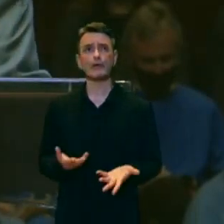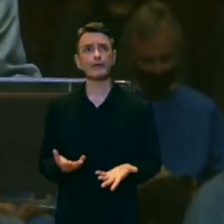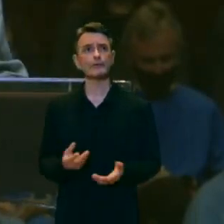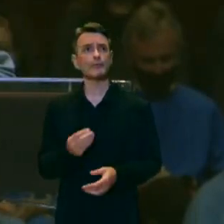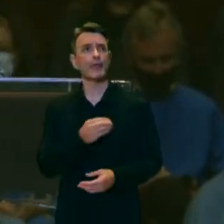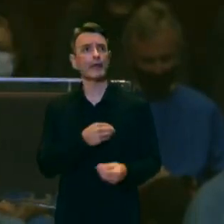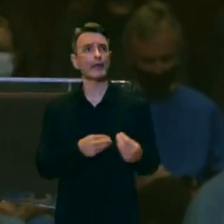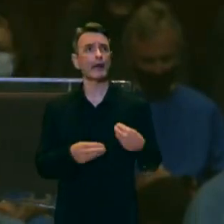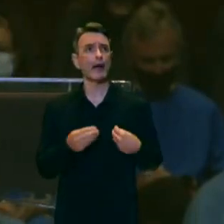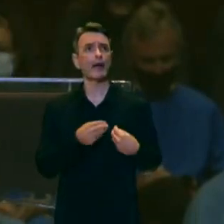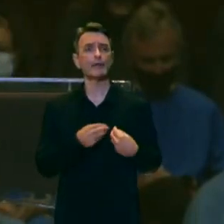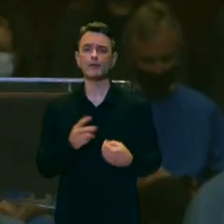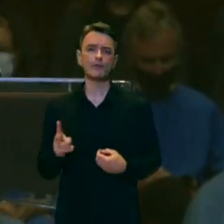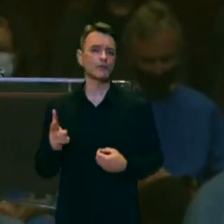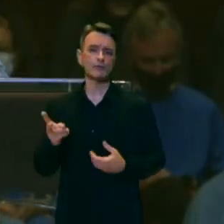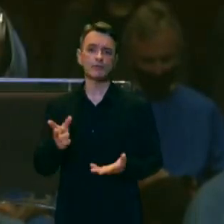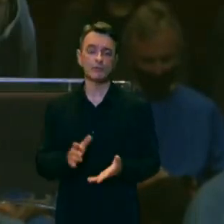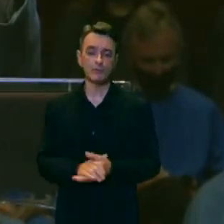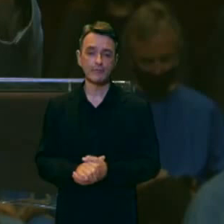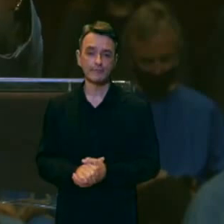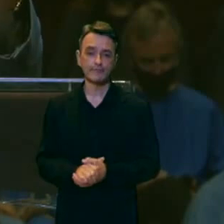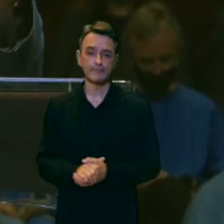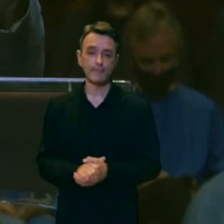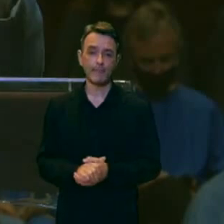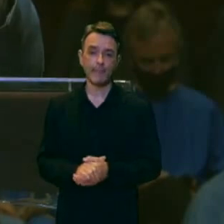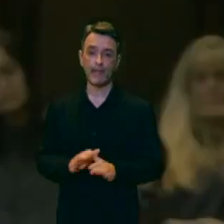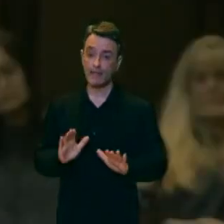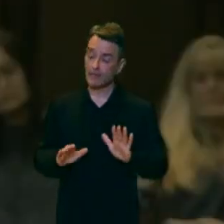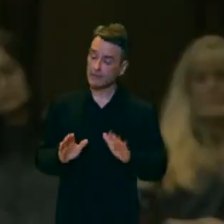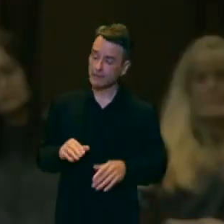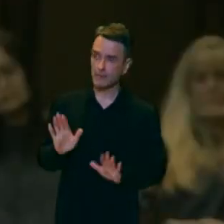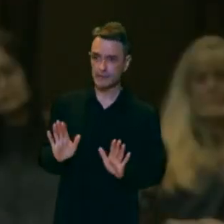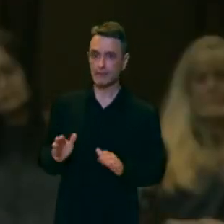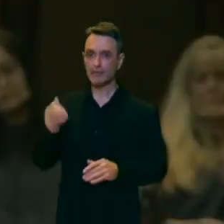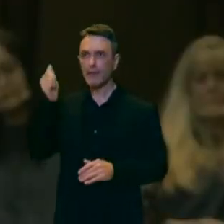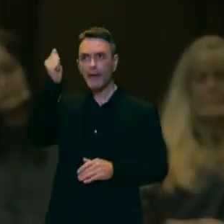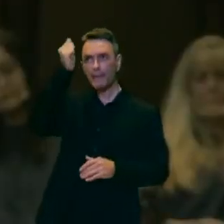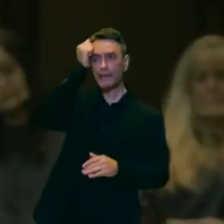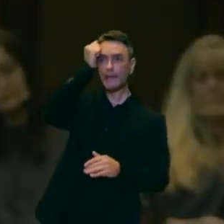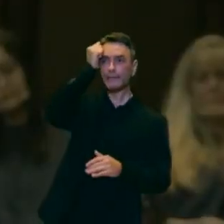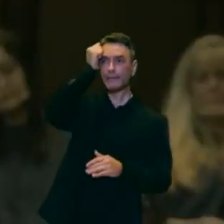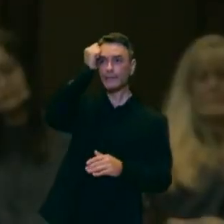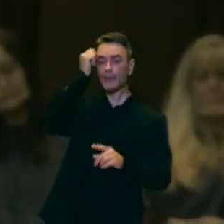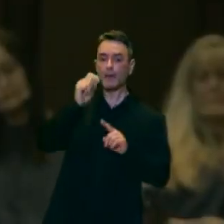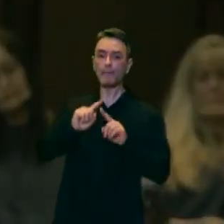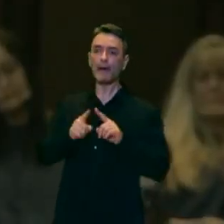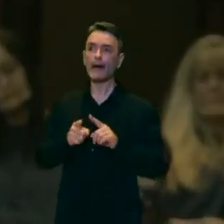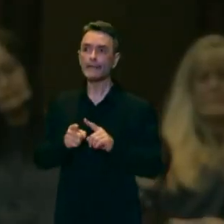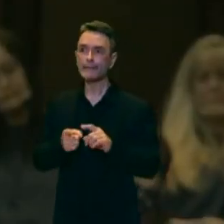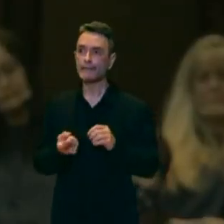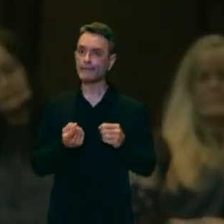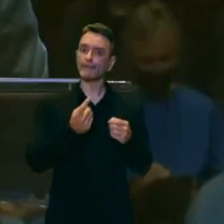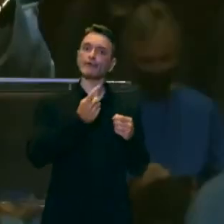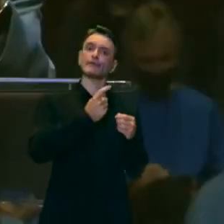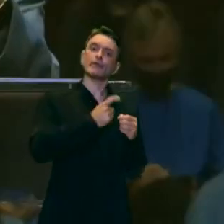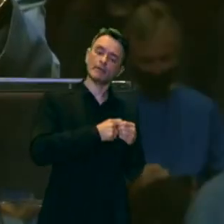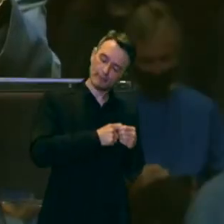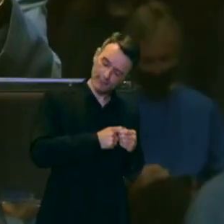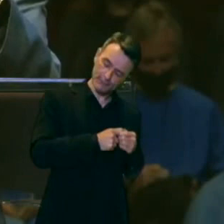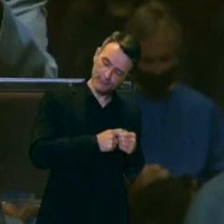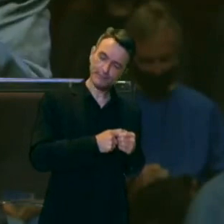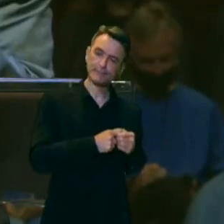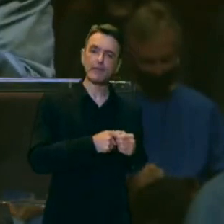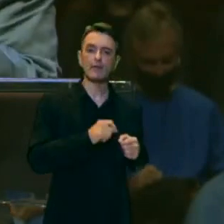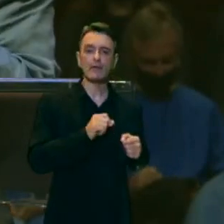pecados, que a gente até quando se arrepende volta atrás e faz tudo de novo o que estava fazendo